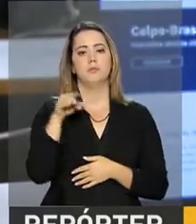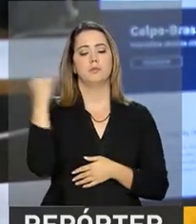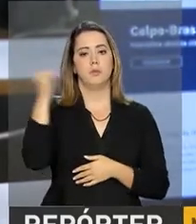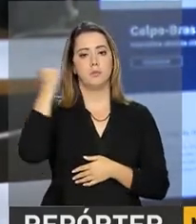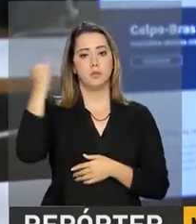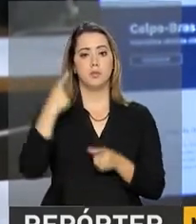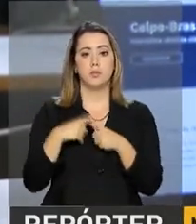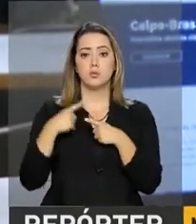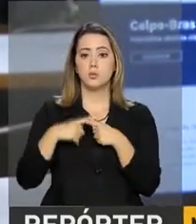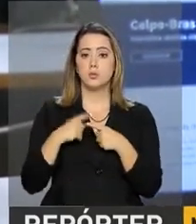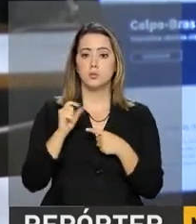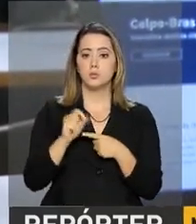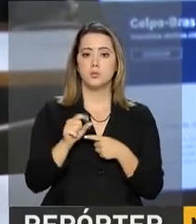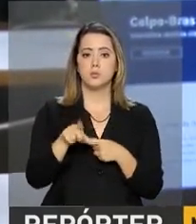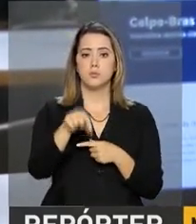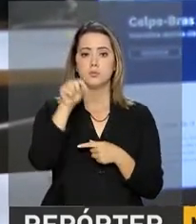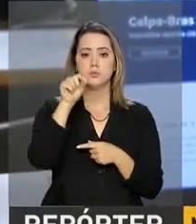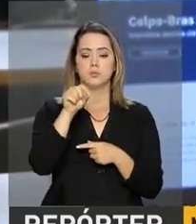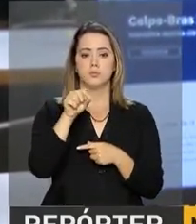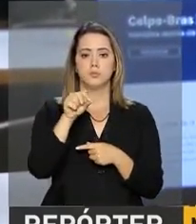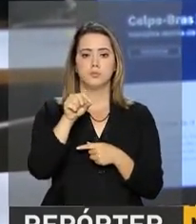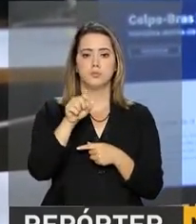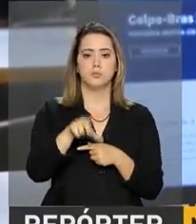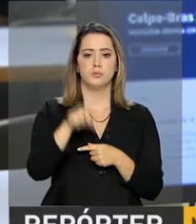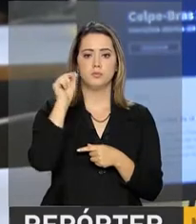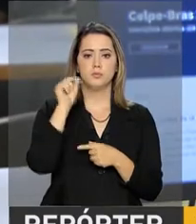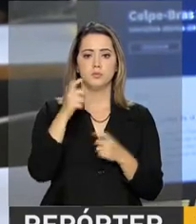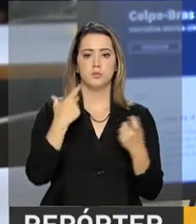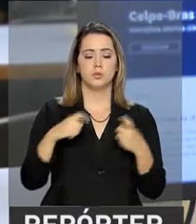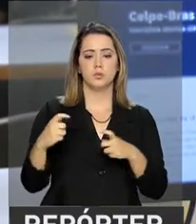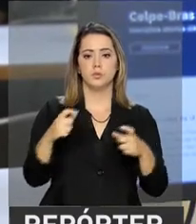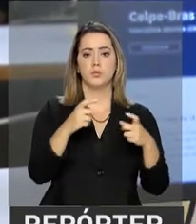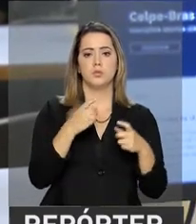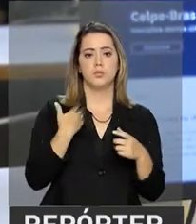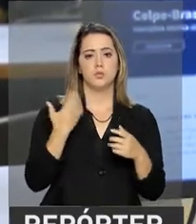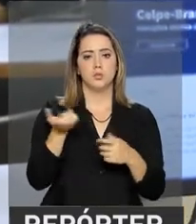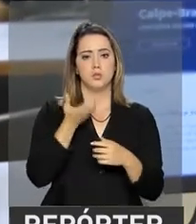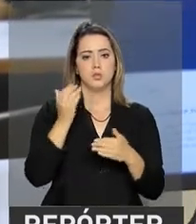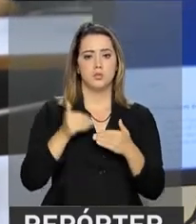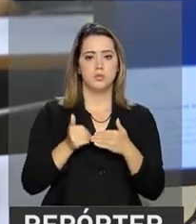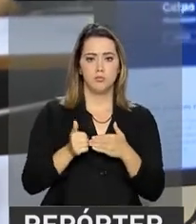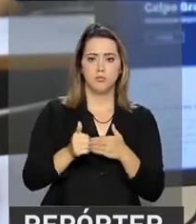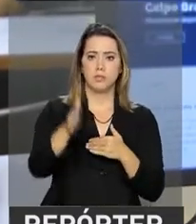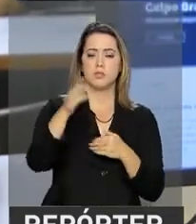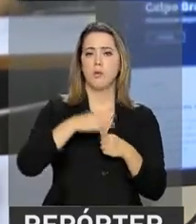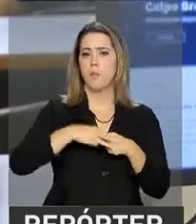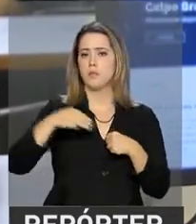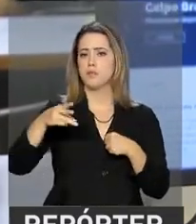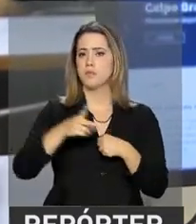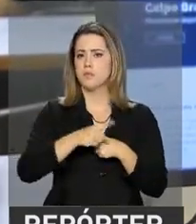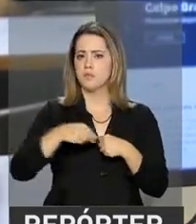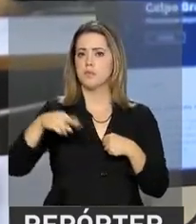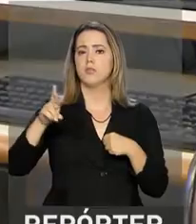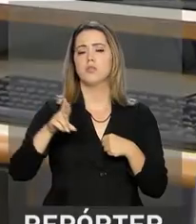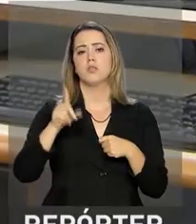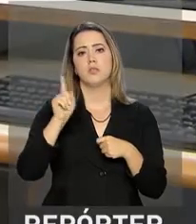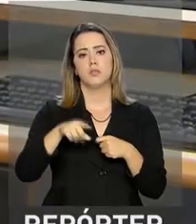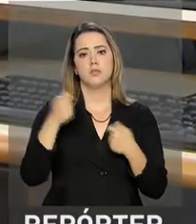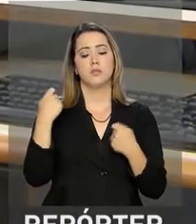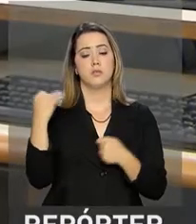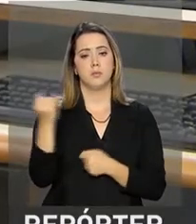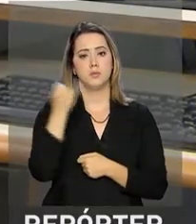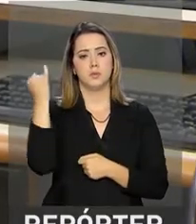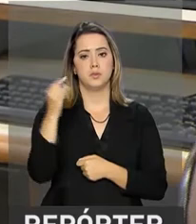importante pela escolha da academia. Eu quero seguir no mestrado, doutorado, então o ENAD é fundamental. Em